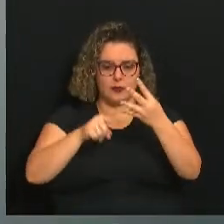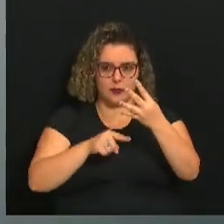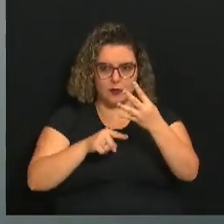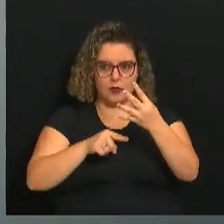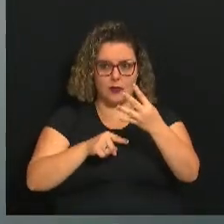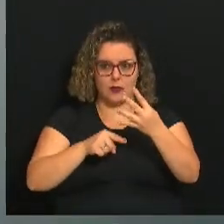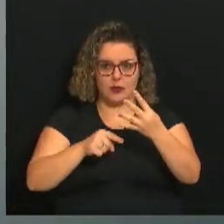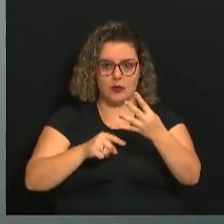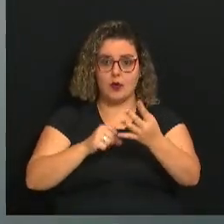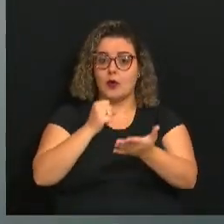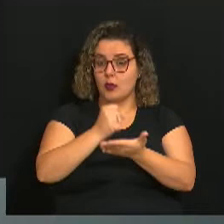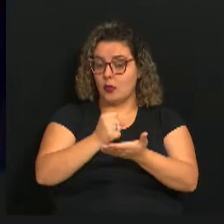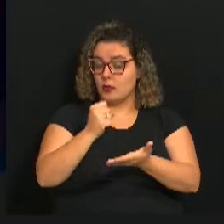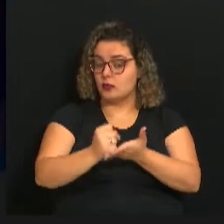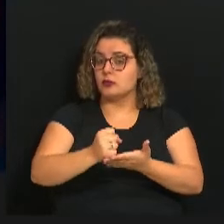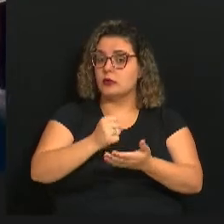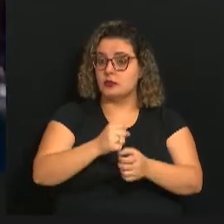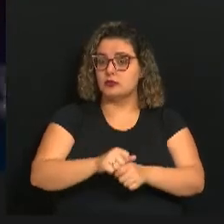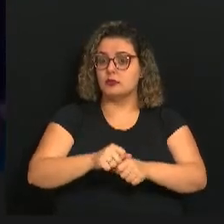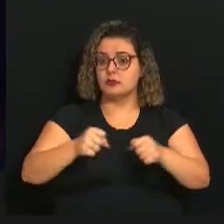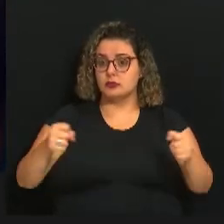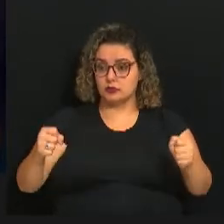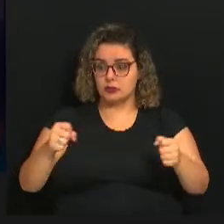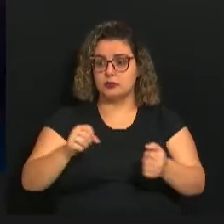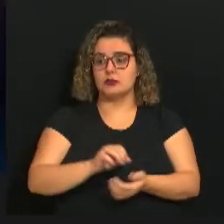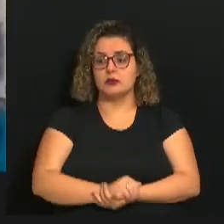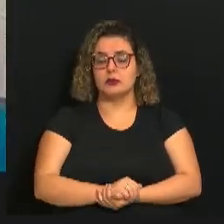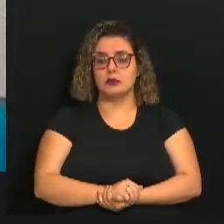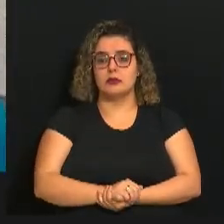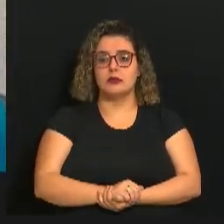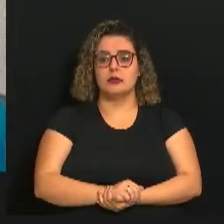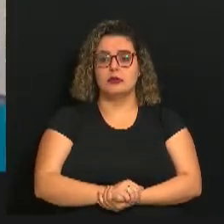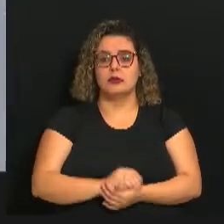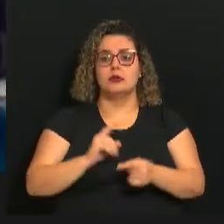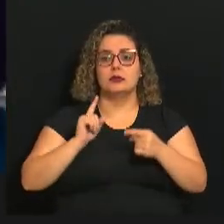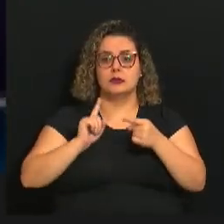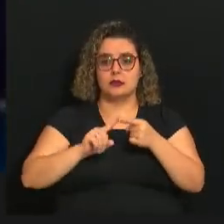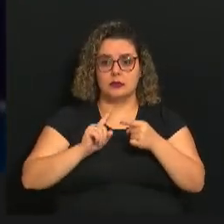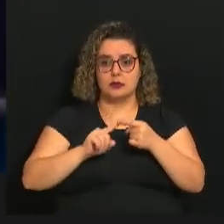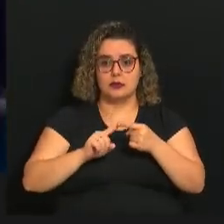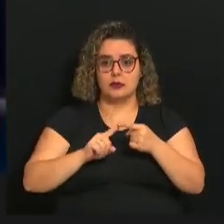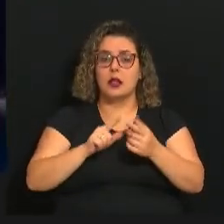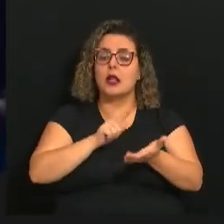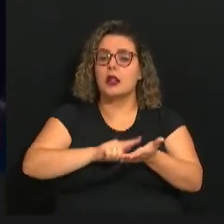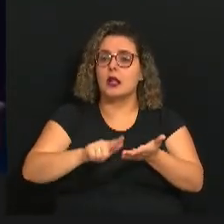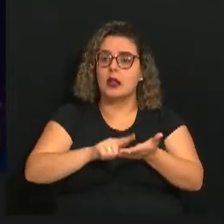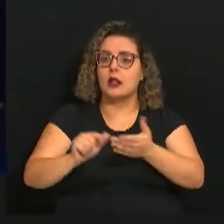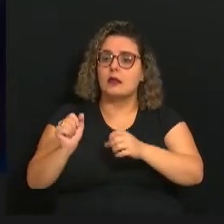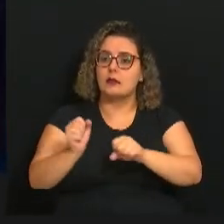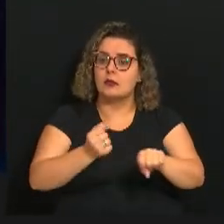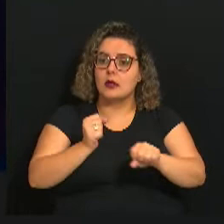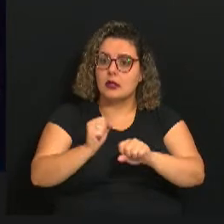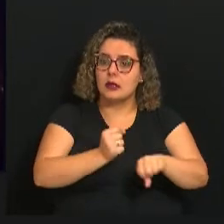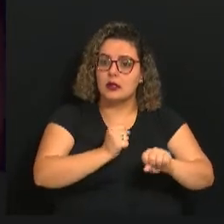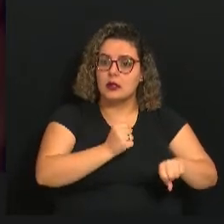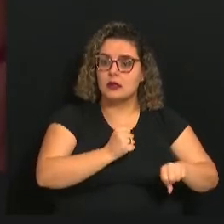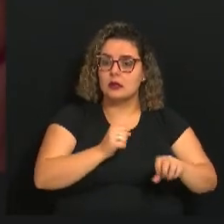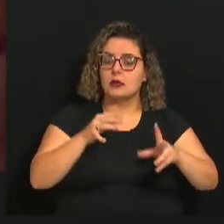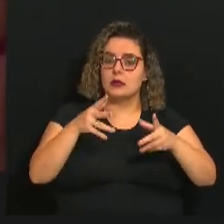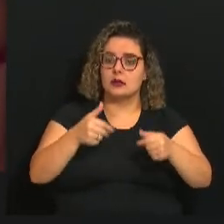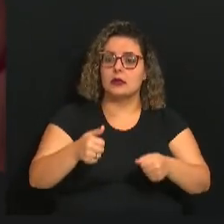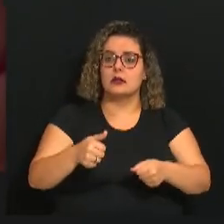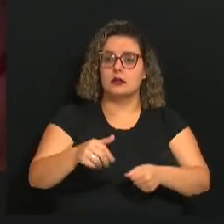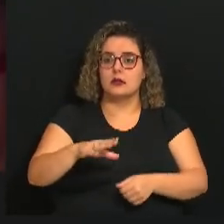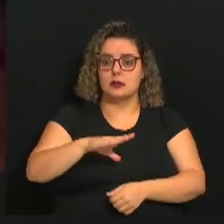contratos na Secretaria de Educação. Nós temos contrato de limpeza, serviço de limpeza nas unidades. Nós